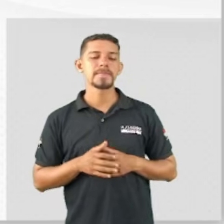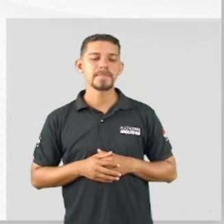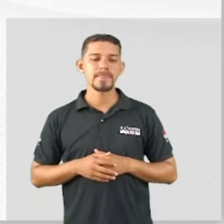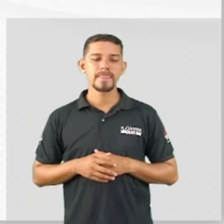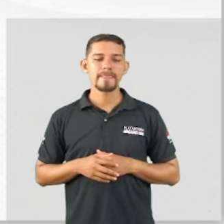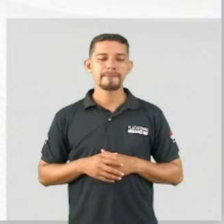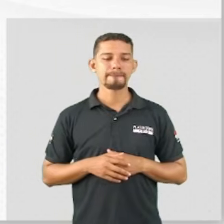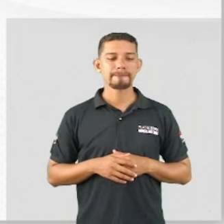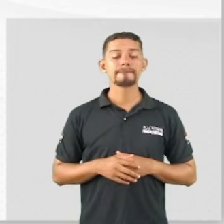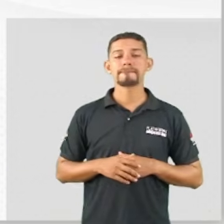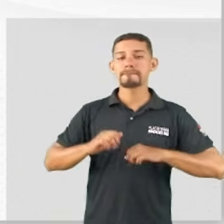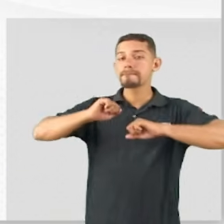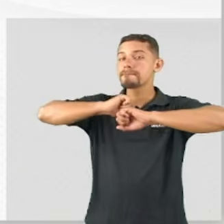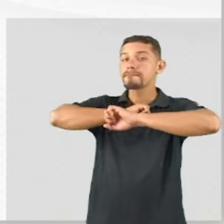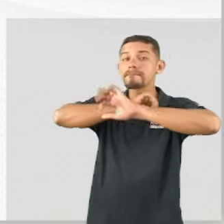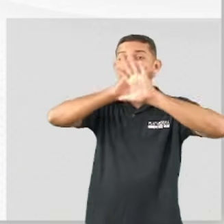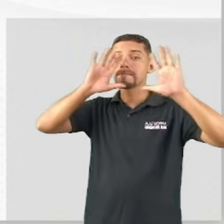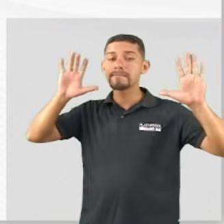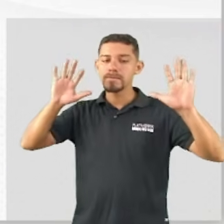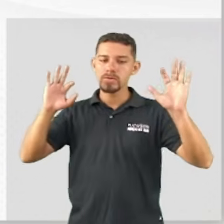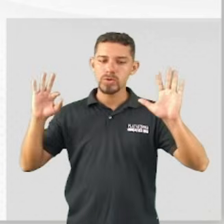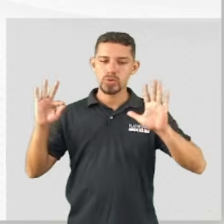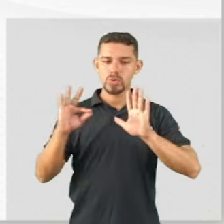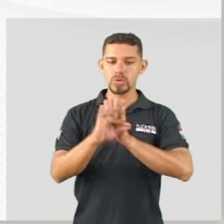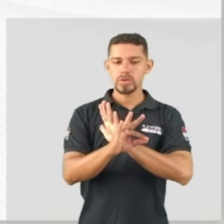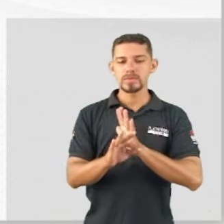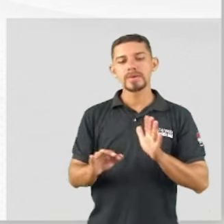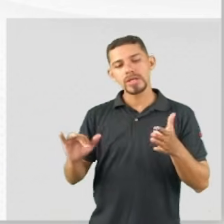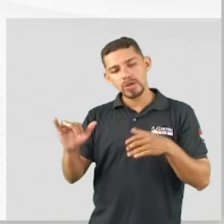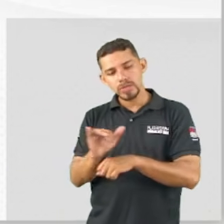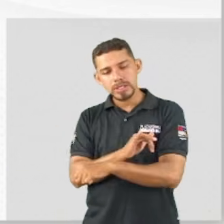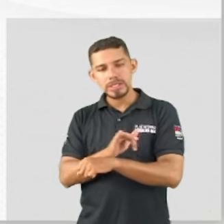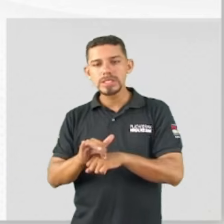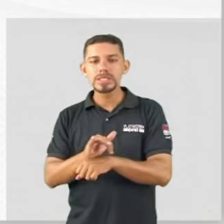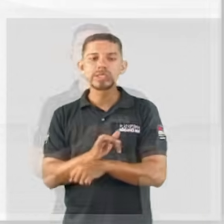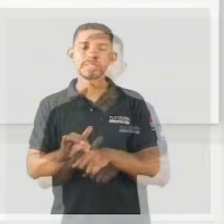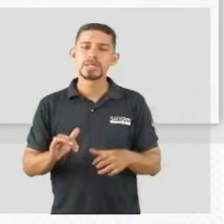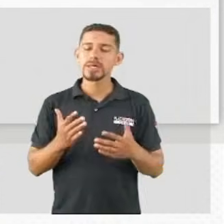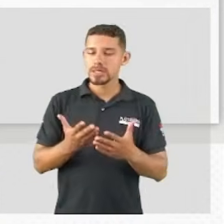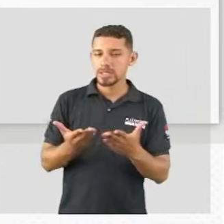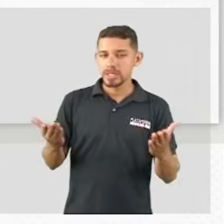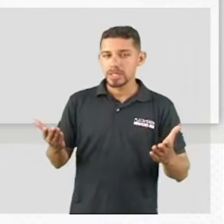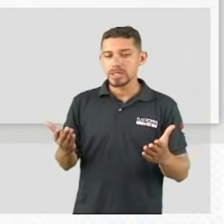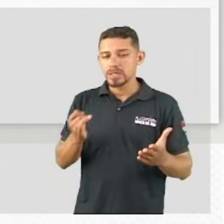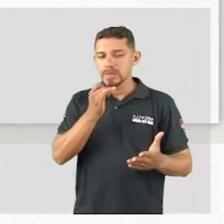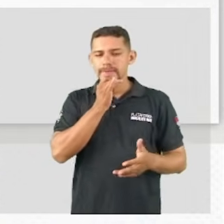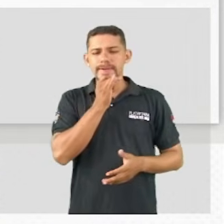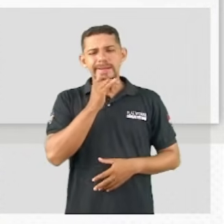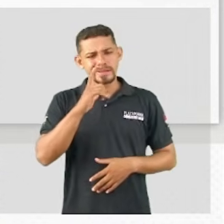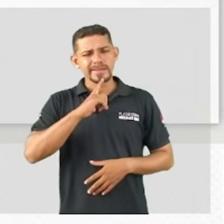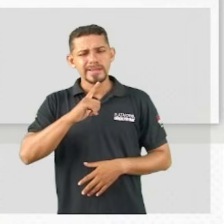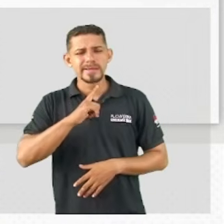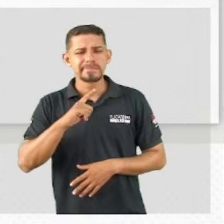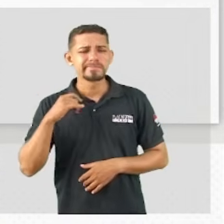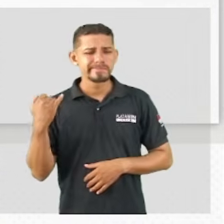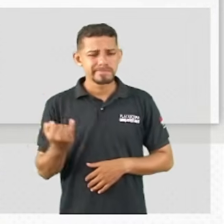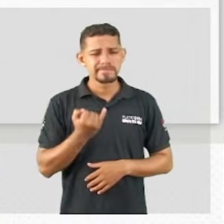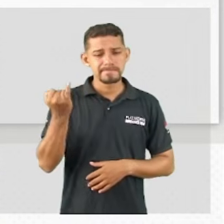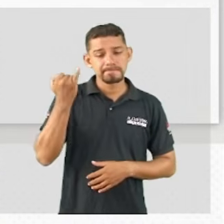argumentação. Clareza e coerência, né? Então, uma das estratégias de quem está lá na frente é ter essa clareza, essa